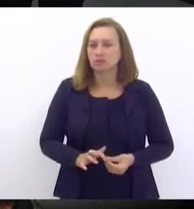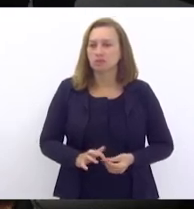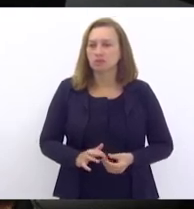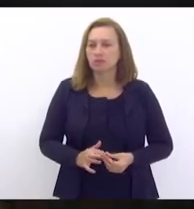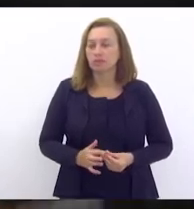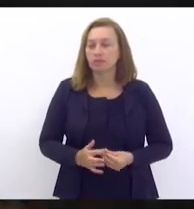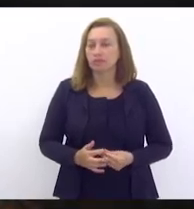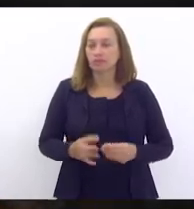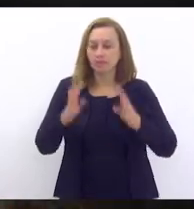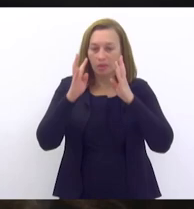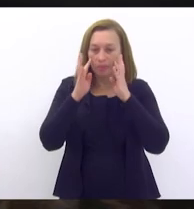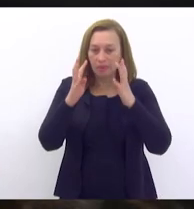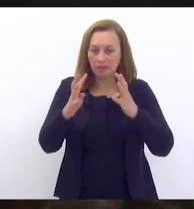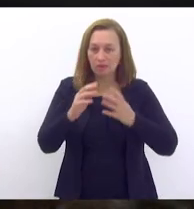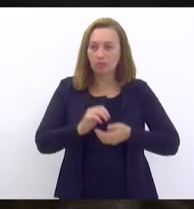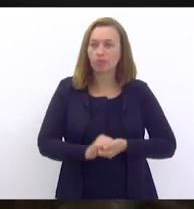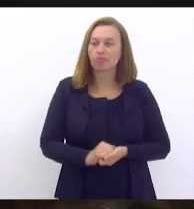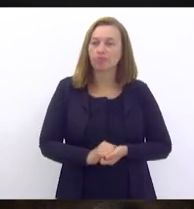Atenção, pessoal